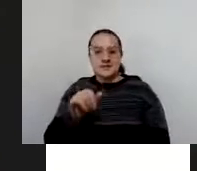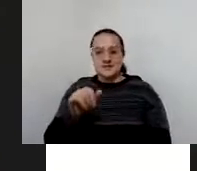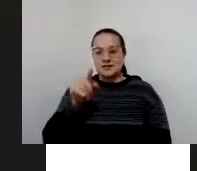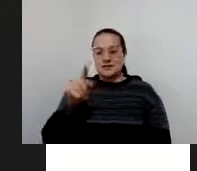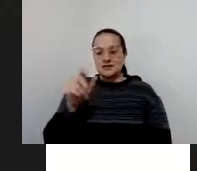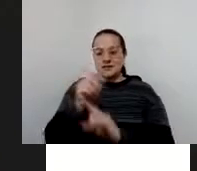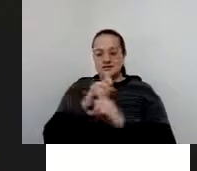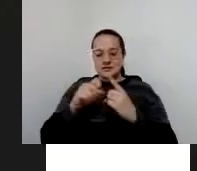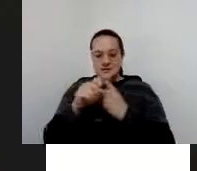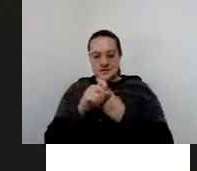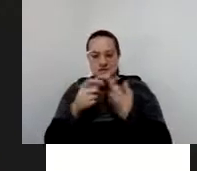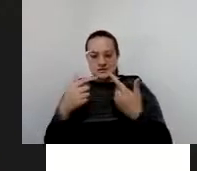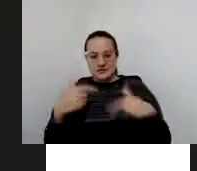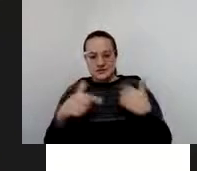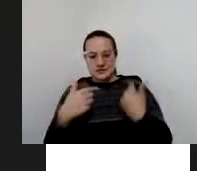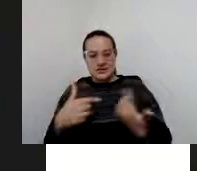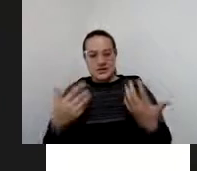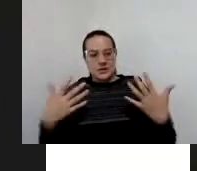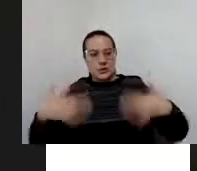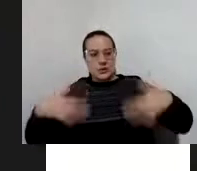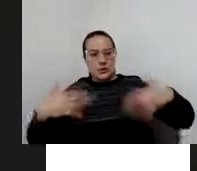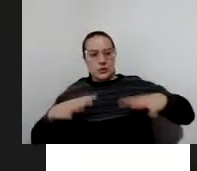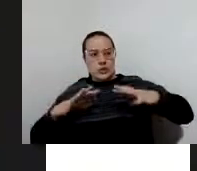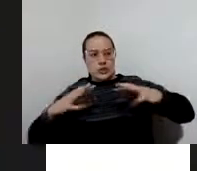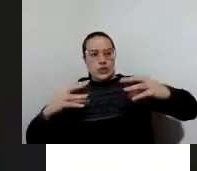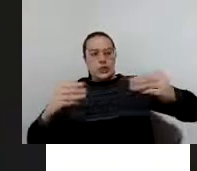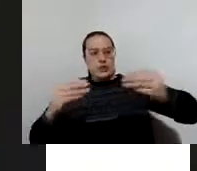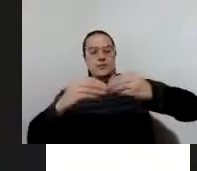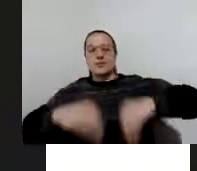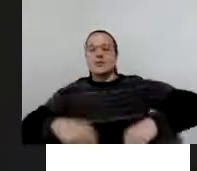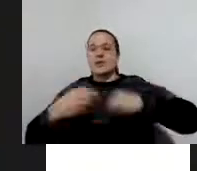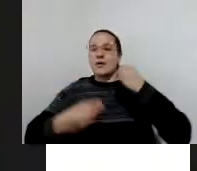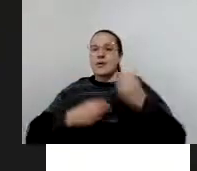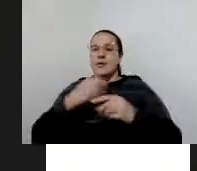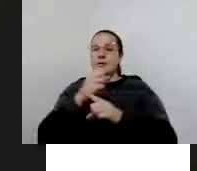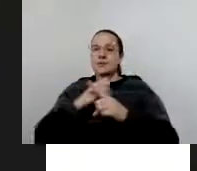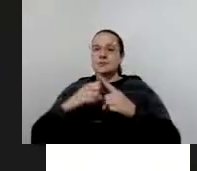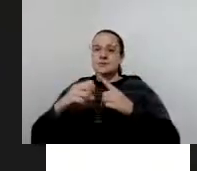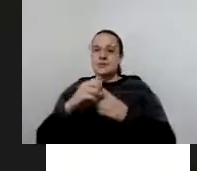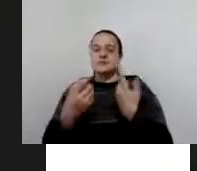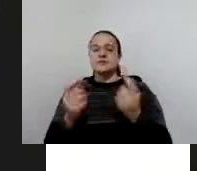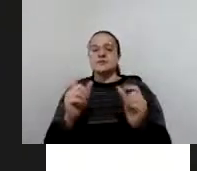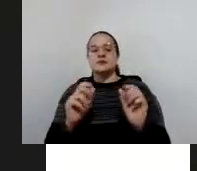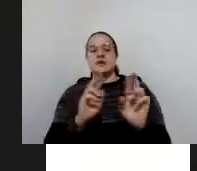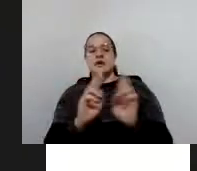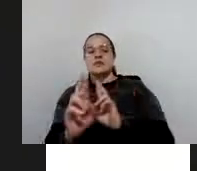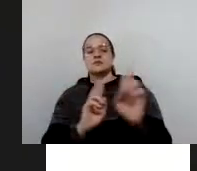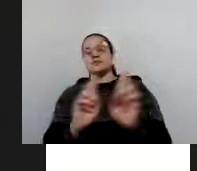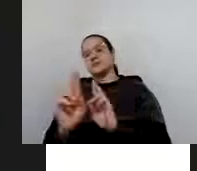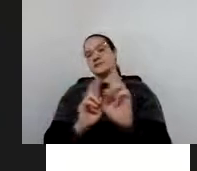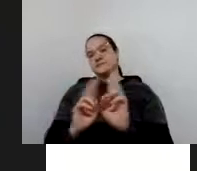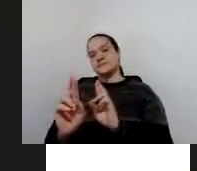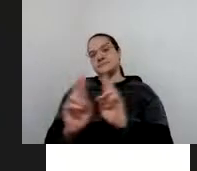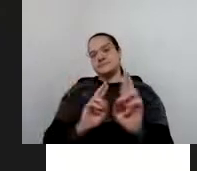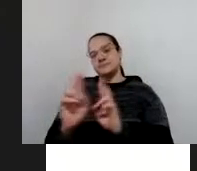sociedade em termos de trabalho, de ganha-pão de cada um, como é que fica socialmente falando o nosso relacionamento interpessoal? Vão